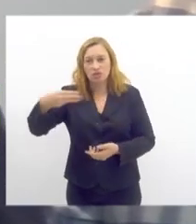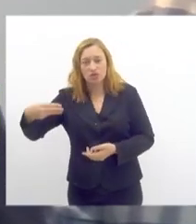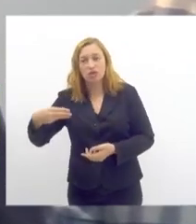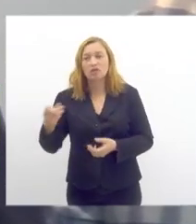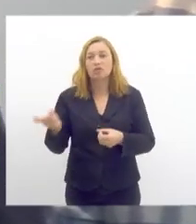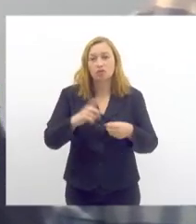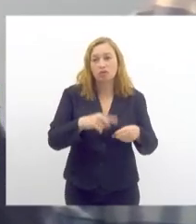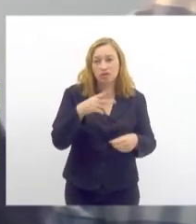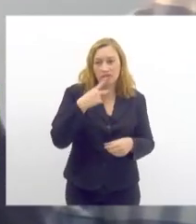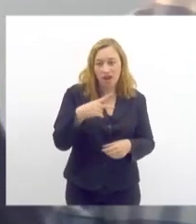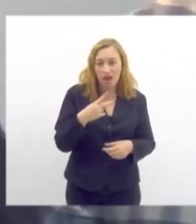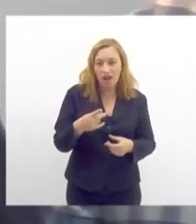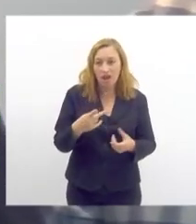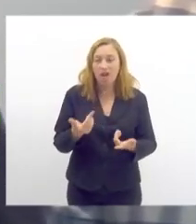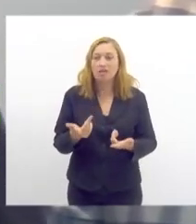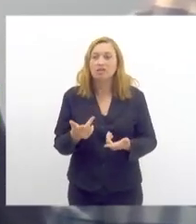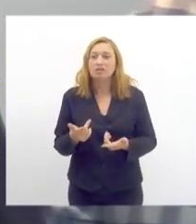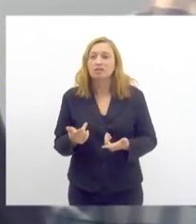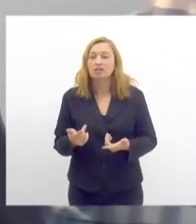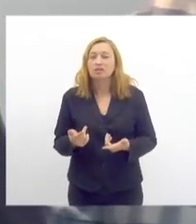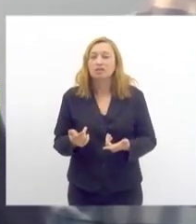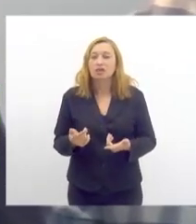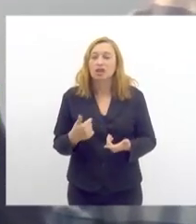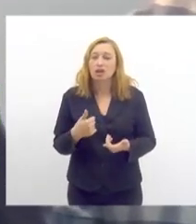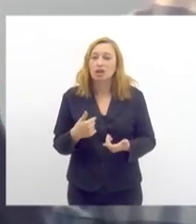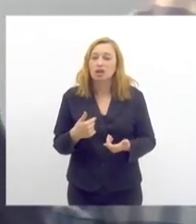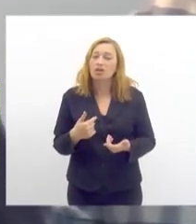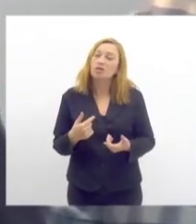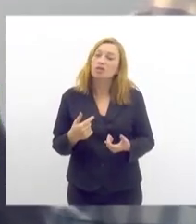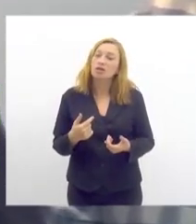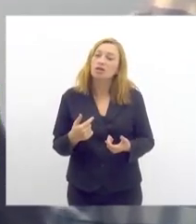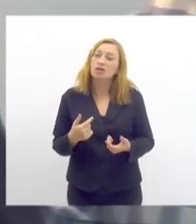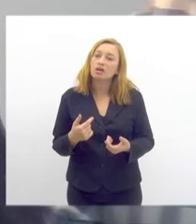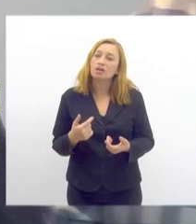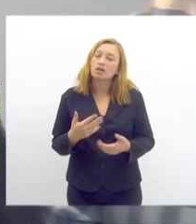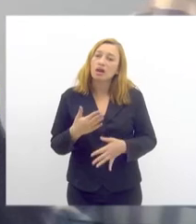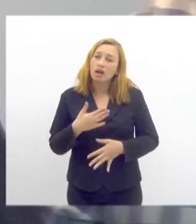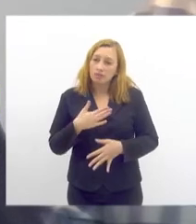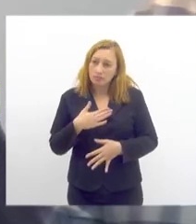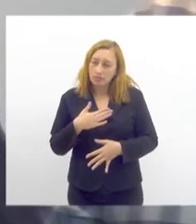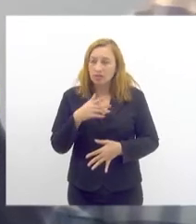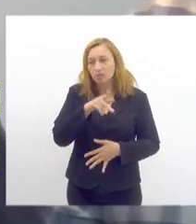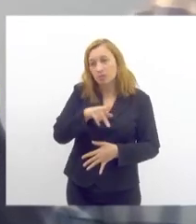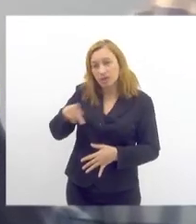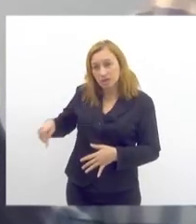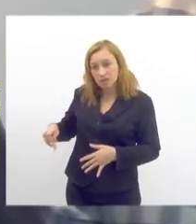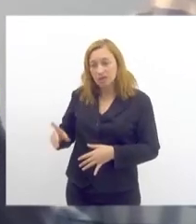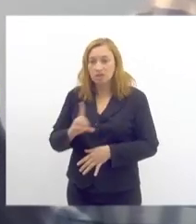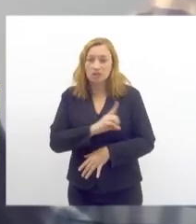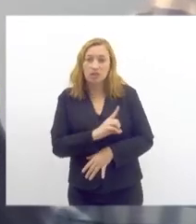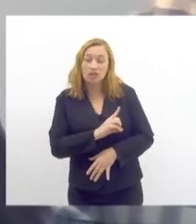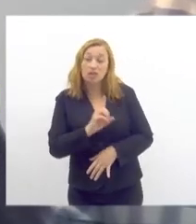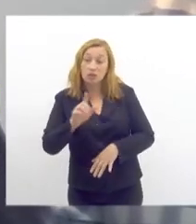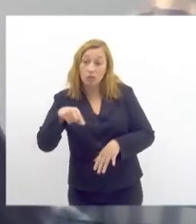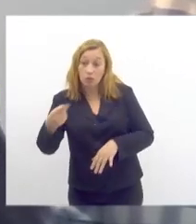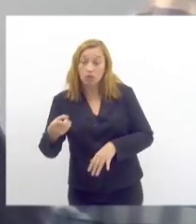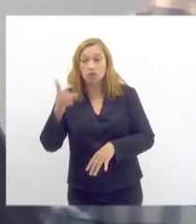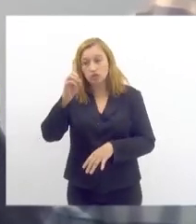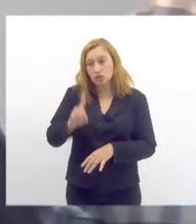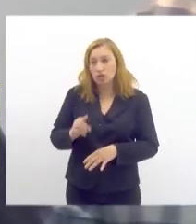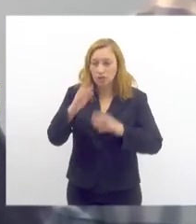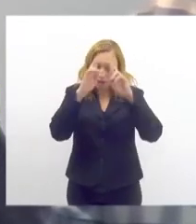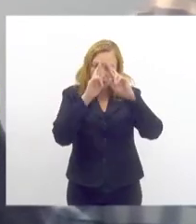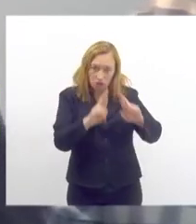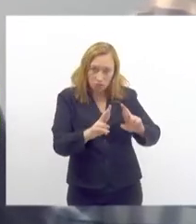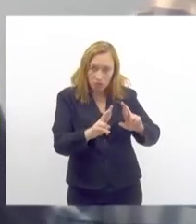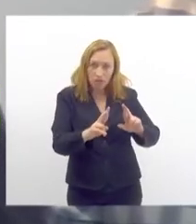dizer, não estou querendo parecer condescendente, mas eu volto a dizer que, da minha parte, da parte do presidente, dos demais diretores, nós temos um profundo respeito por